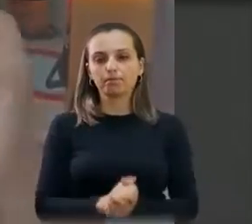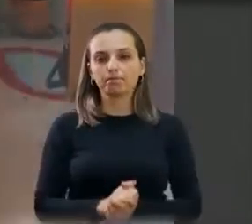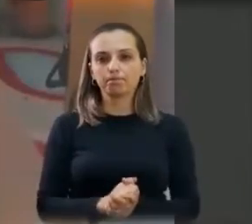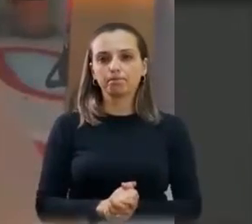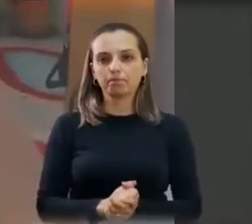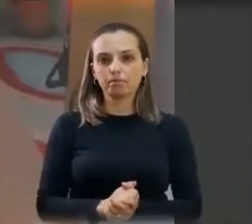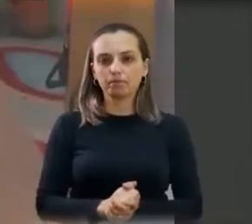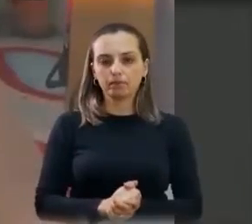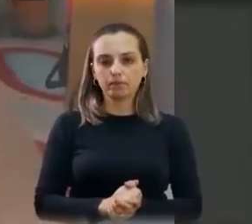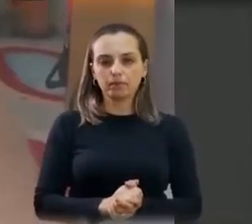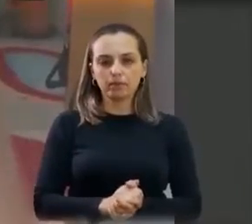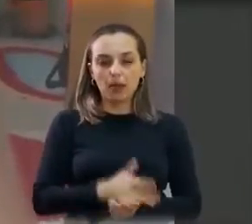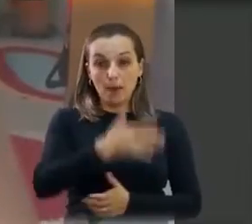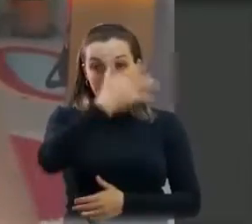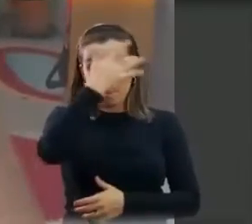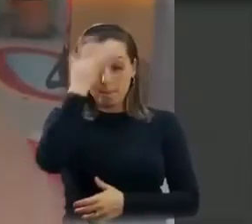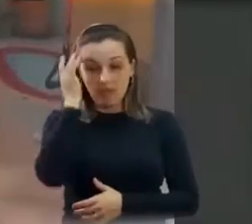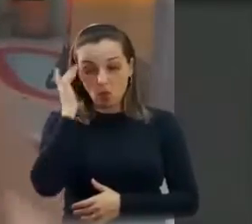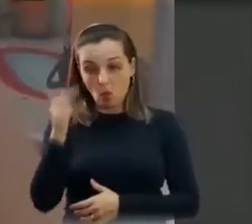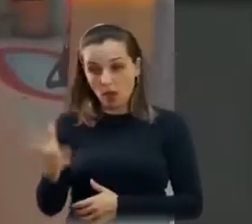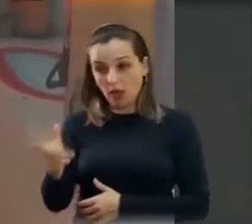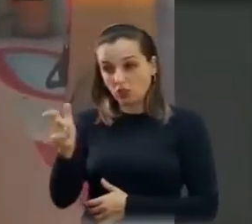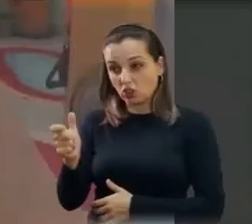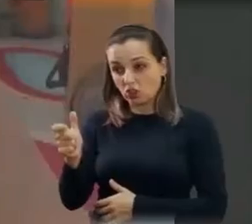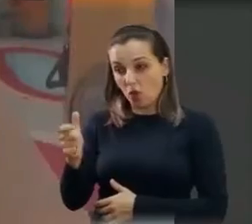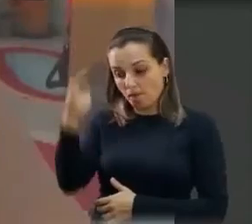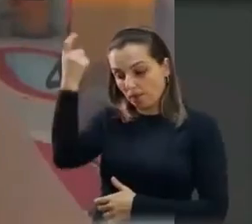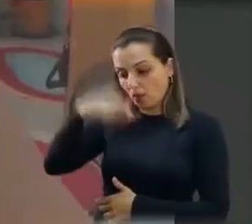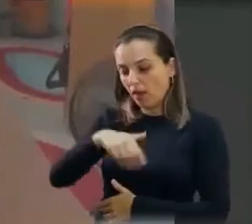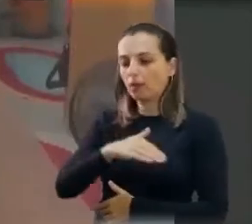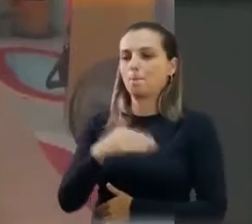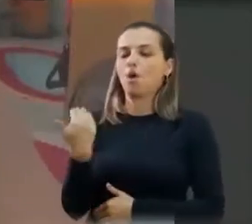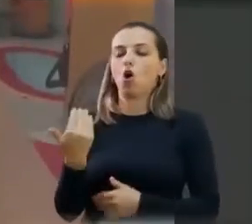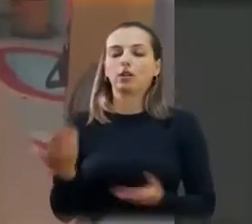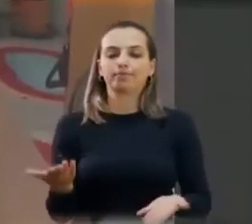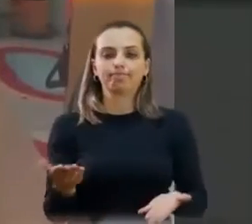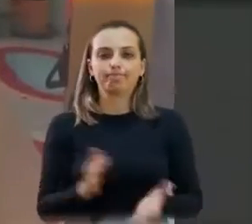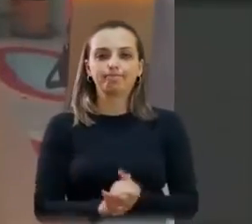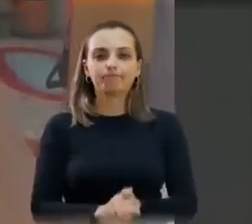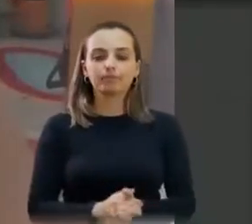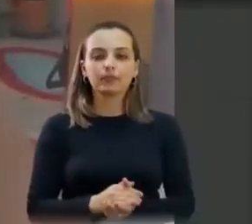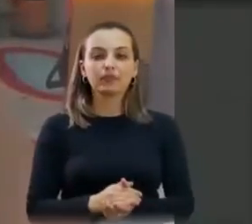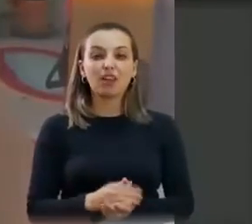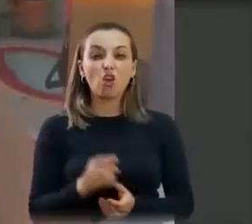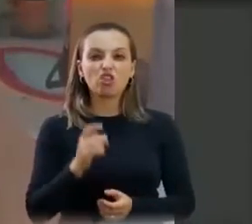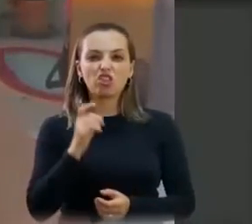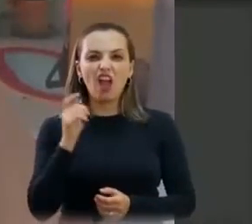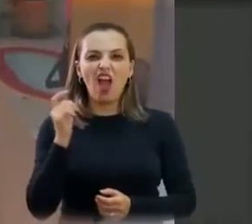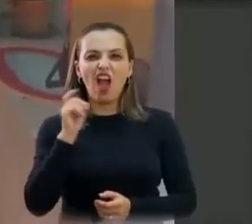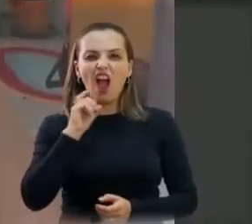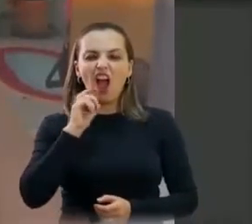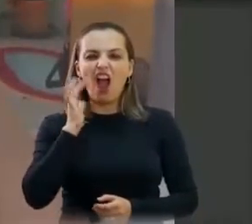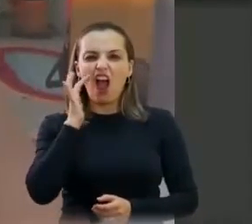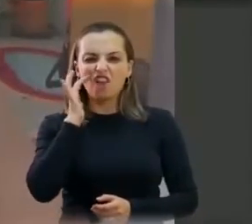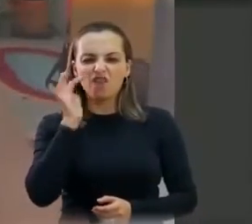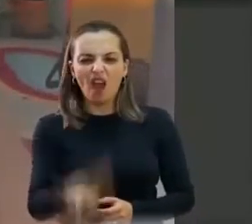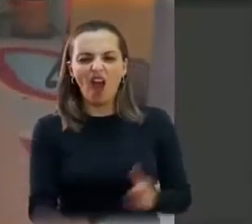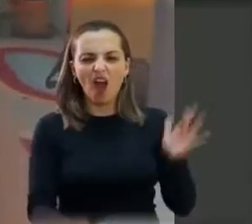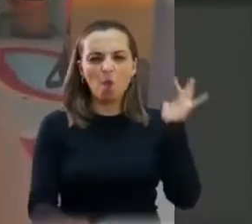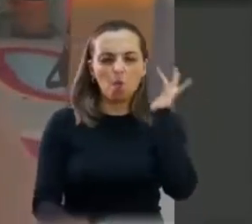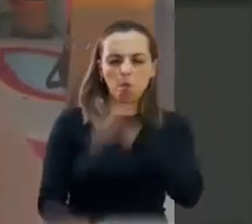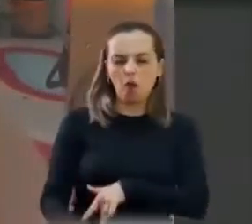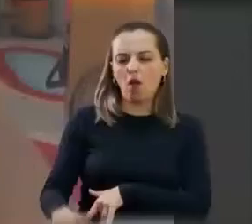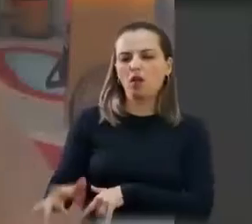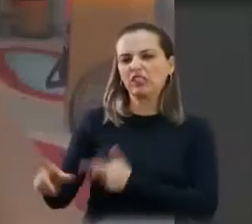morre quem atira. Então não adianta nós queremos ofender o governo municipal,